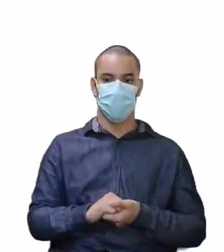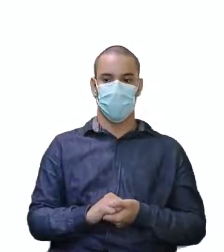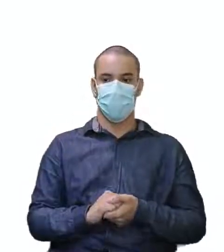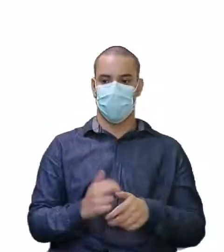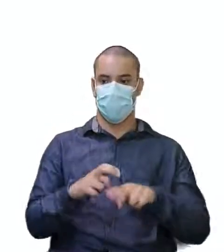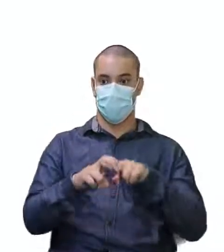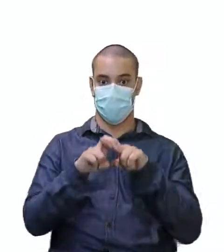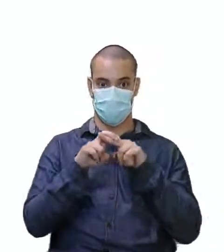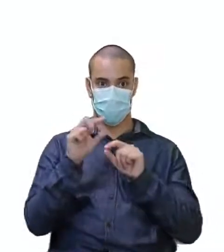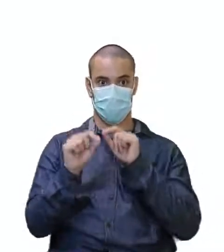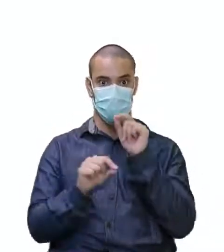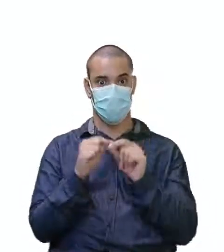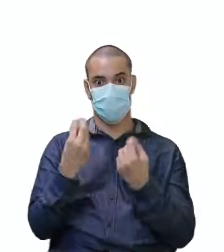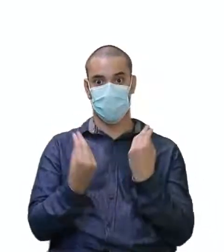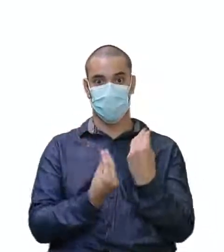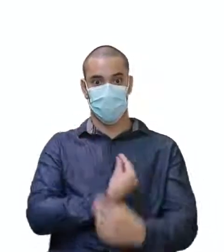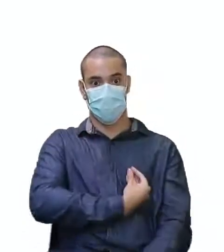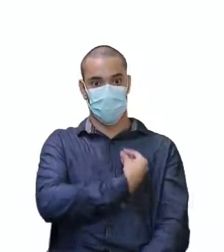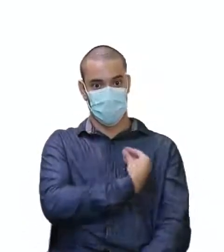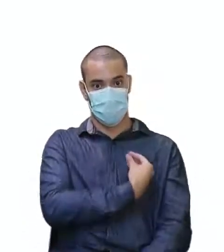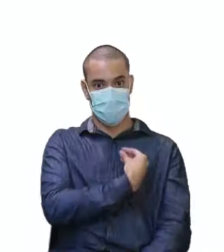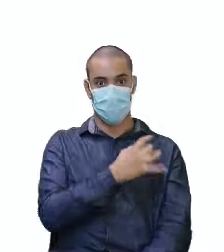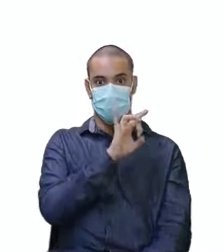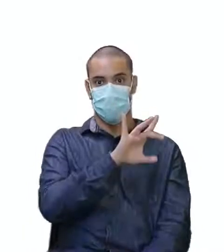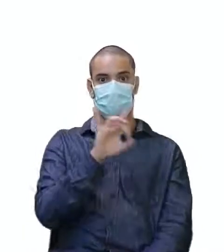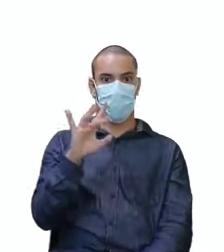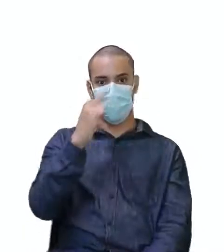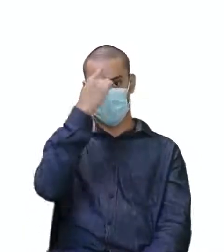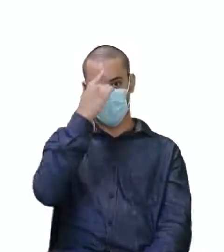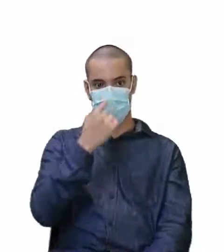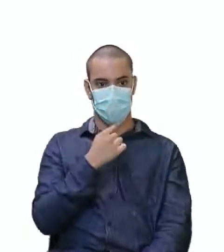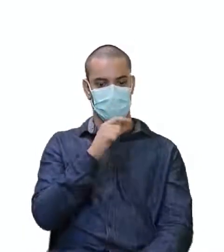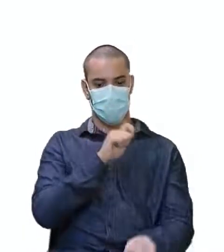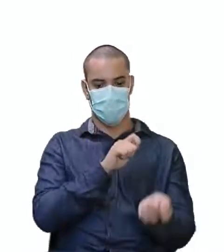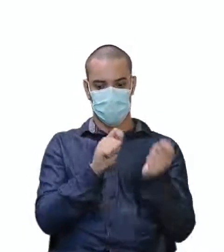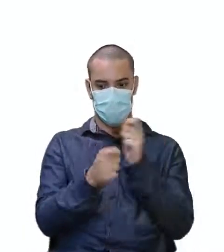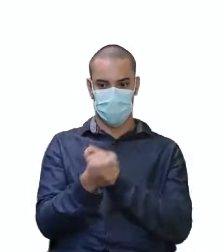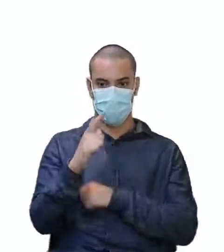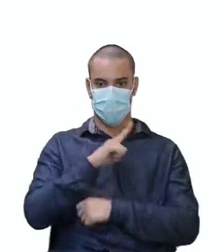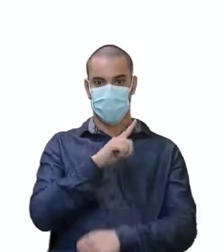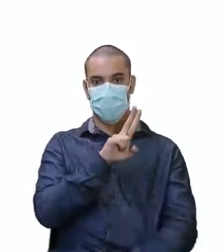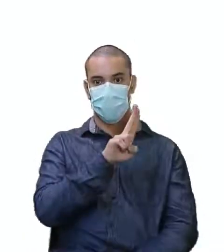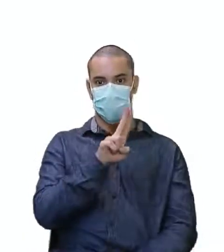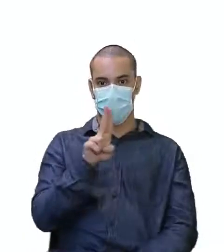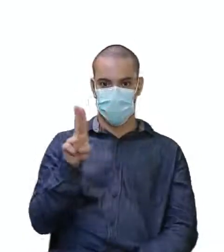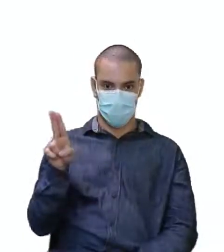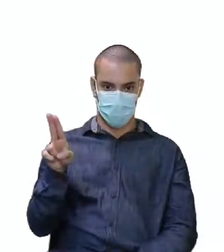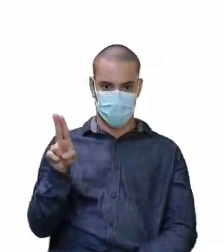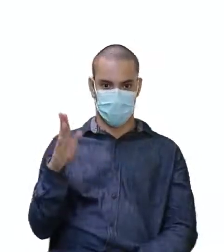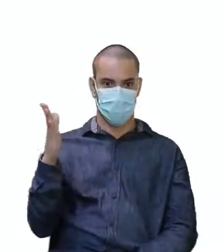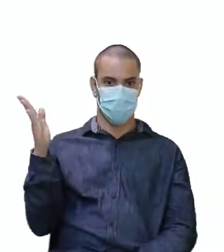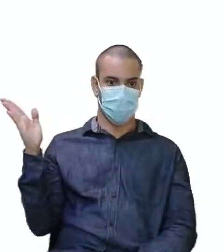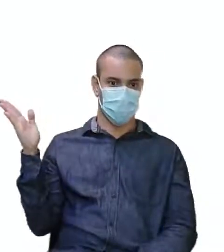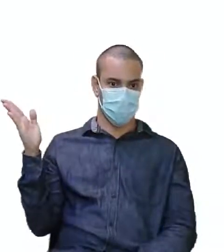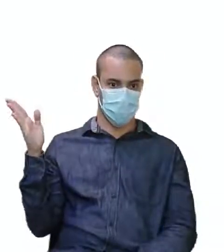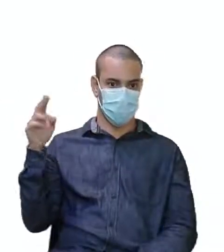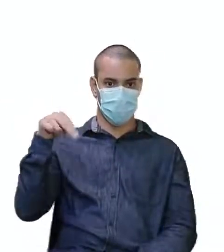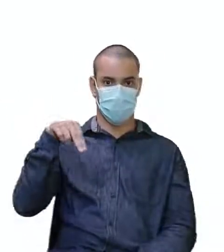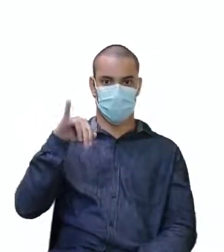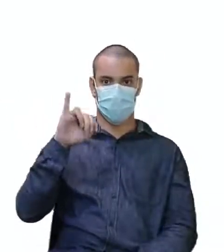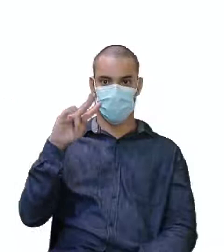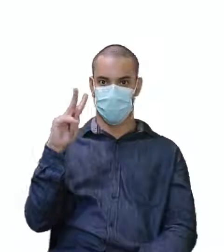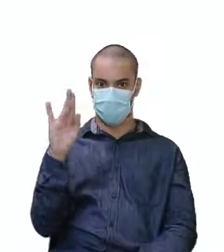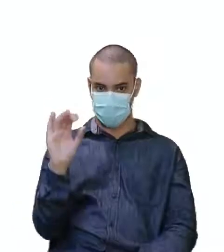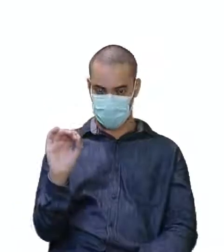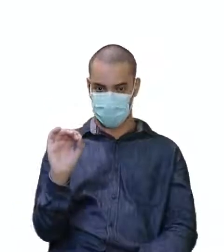as atividades e o modo de vida de cada espécie em seu hábitat possui o nome de nicho